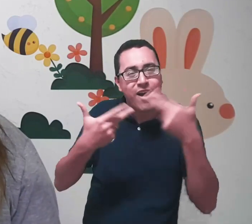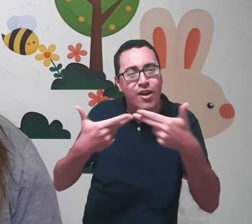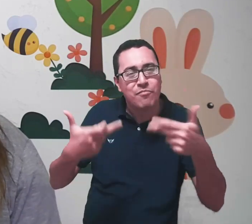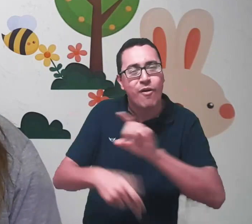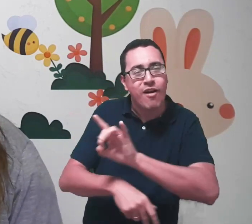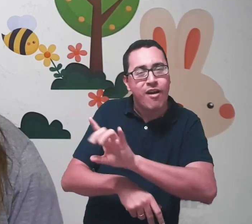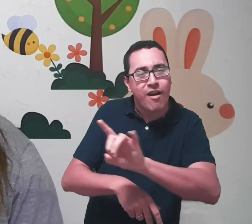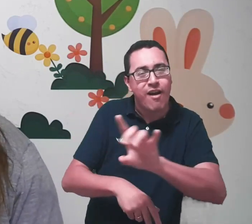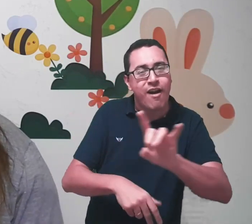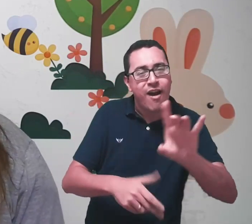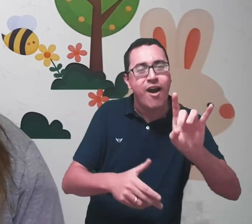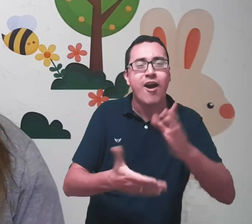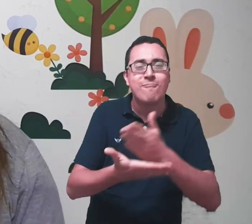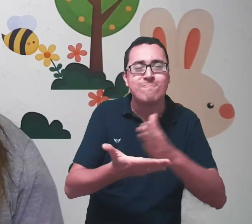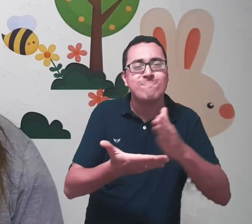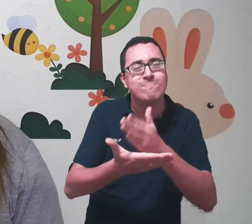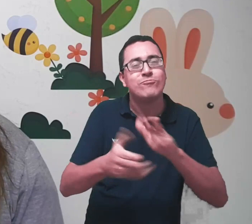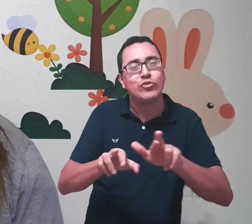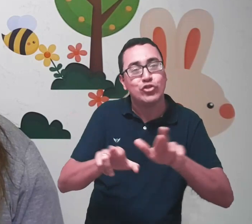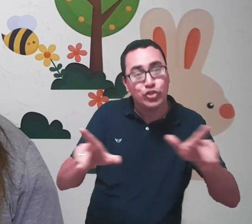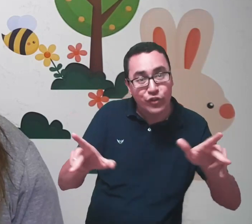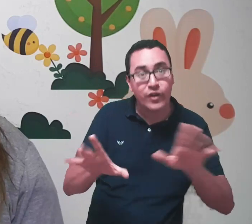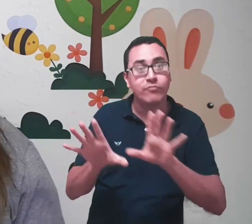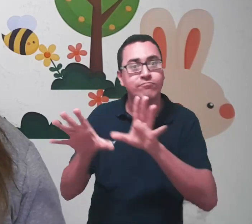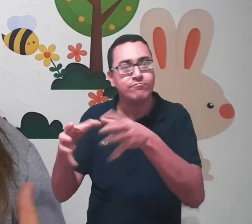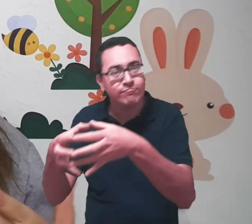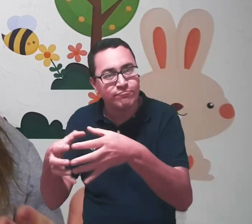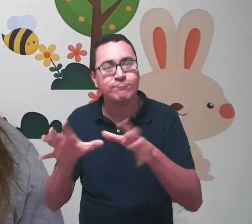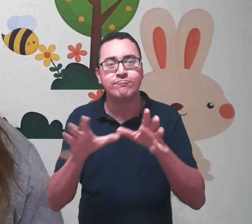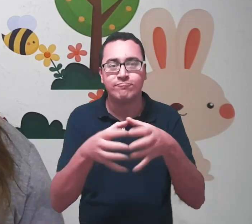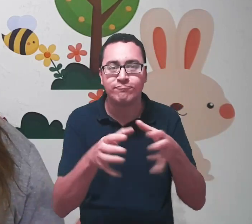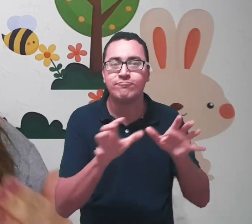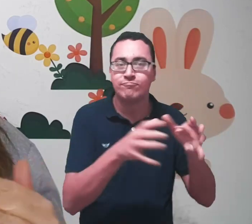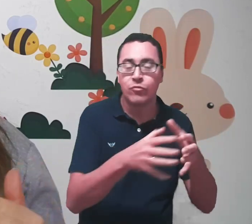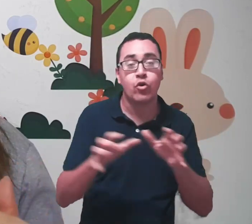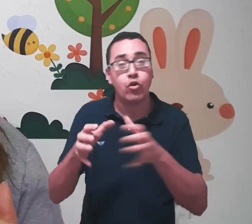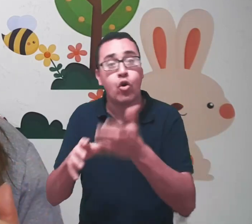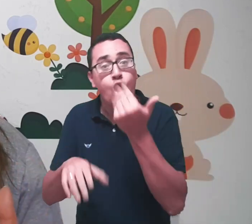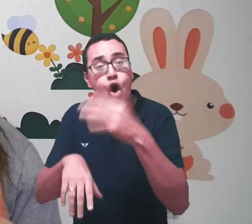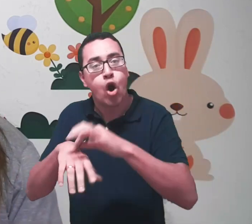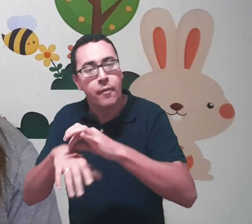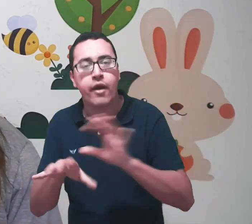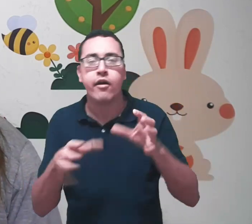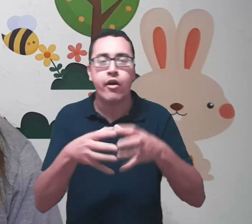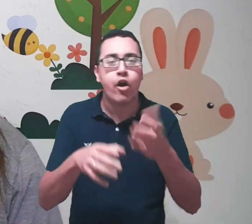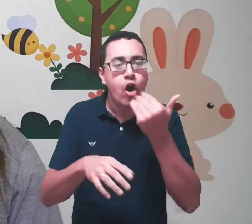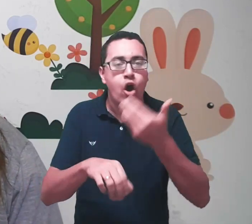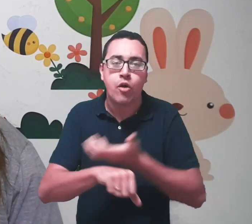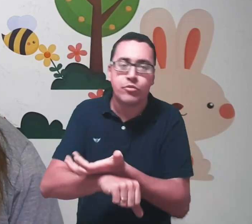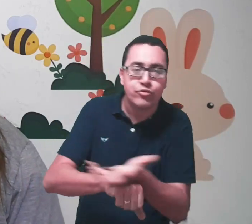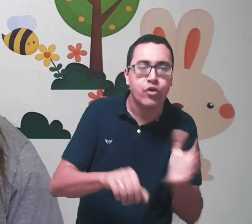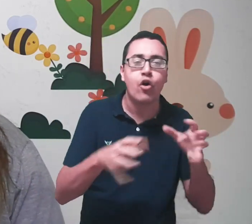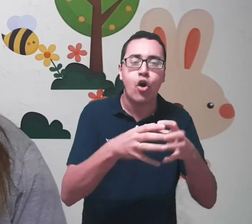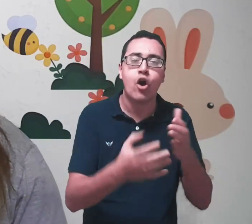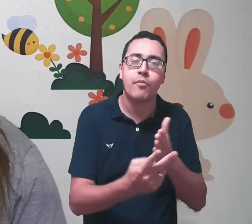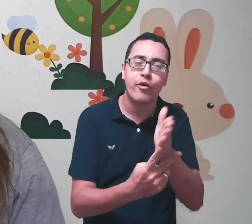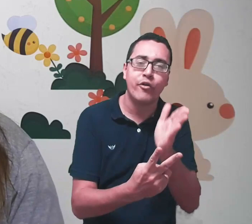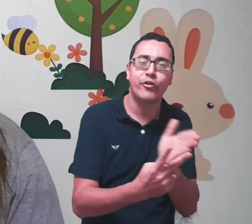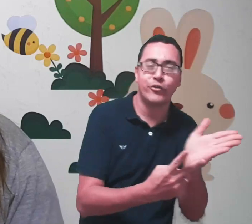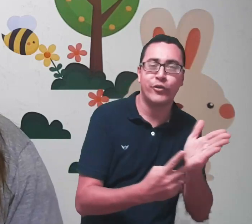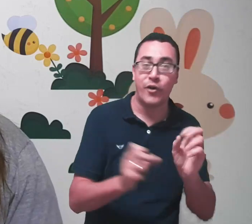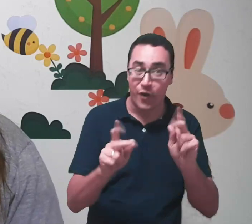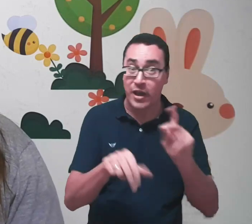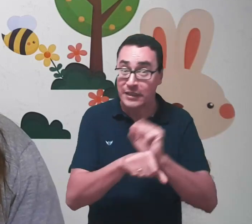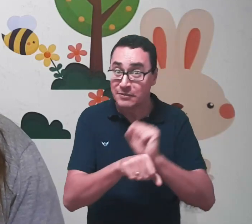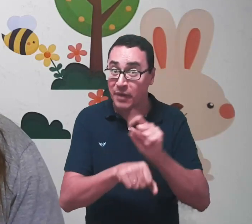alimentar bem diferenciado para classificá-los em herbívoros, carnívoros e onívoros. Rapidinho que eu